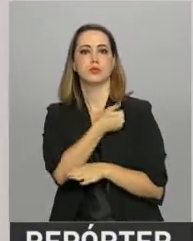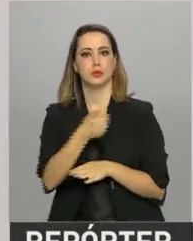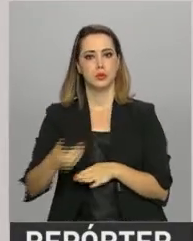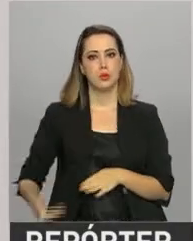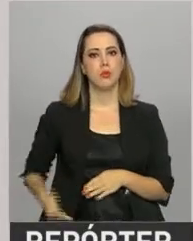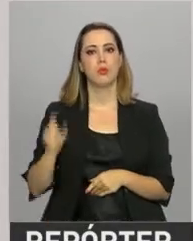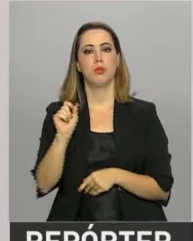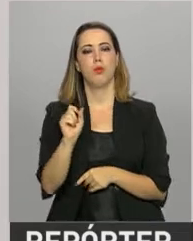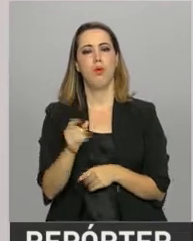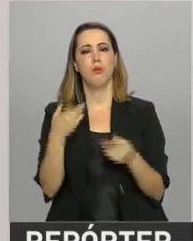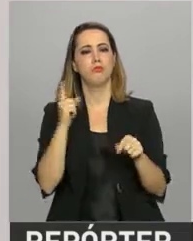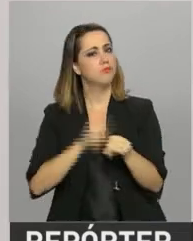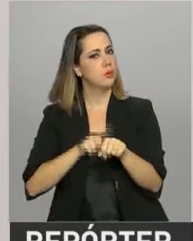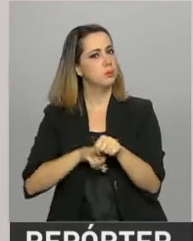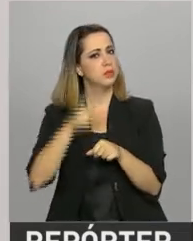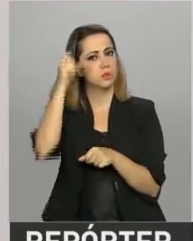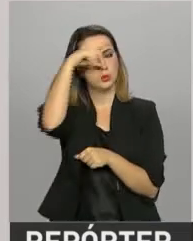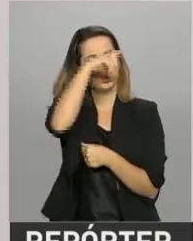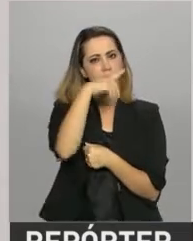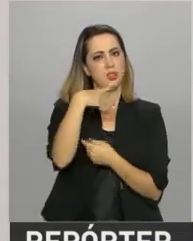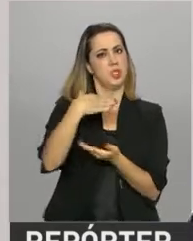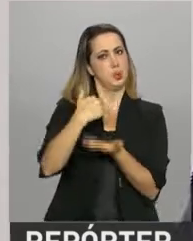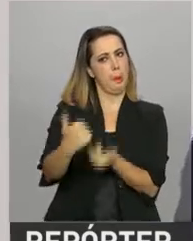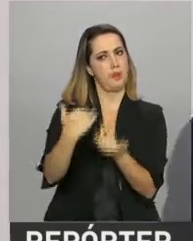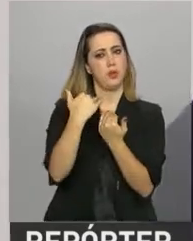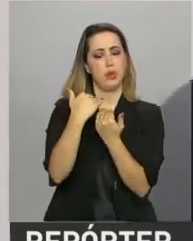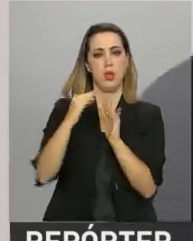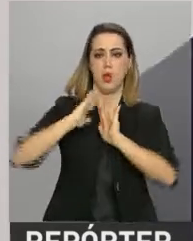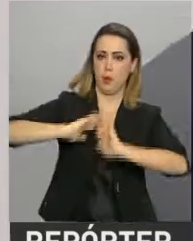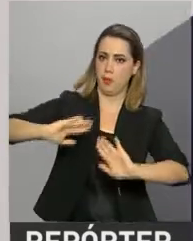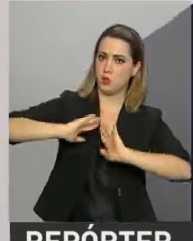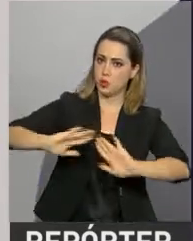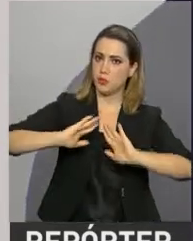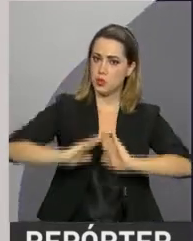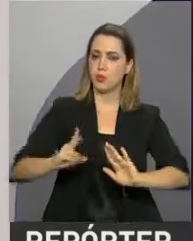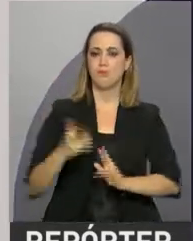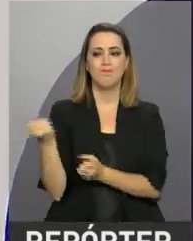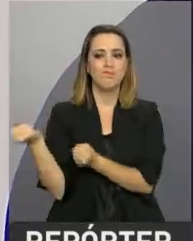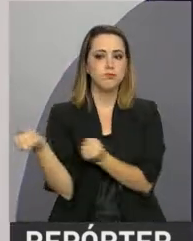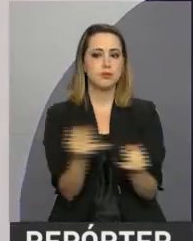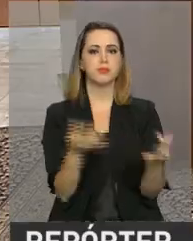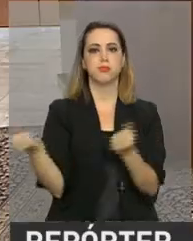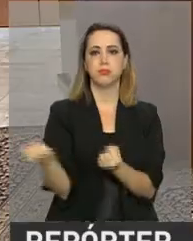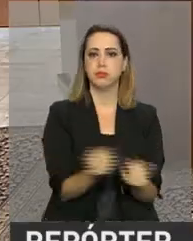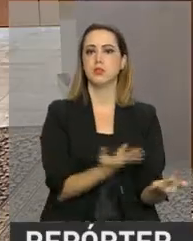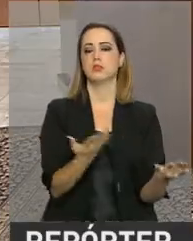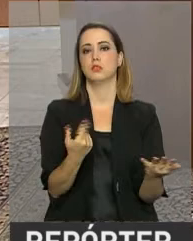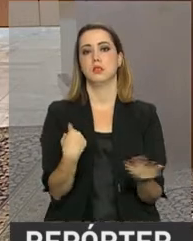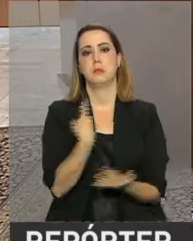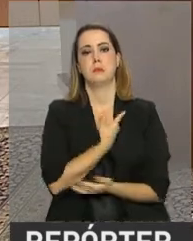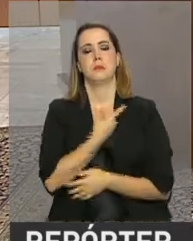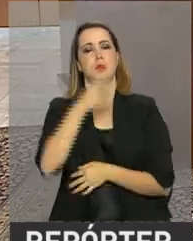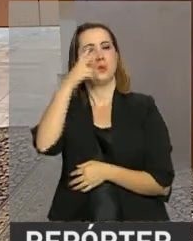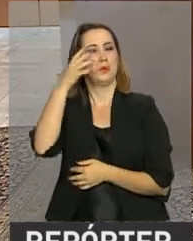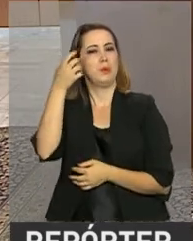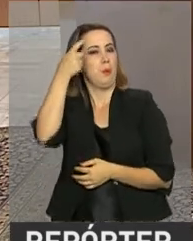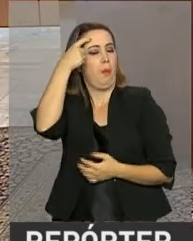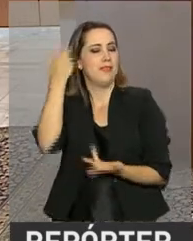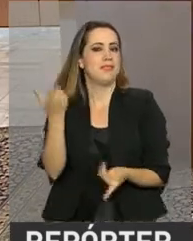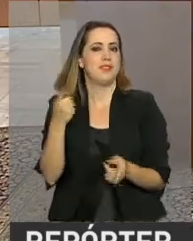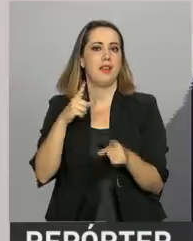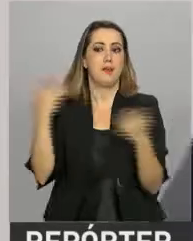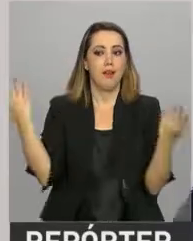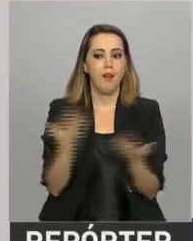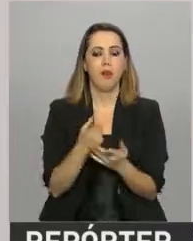momentos em que as cobranças são muitas em momentos em que as pessoas não percebem que estamos nos outros no brasil numa